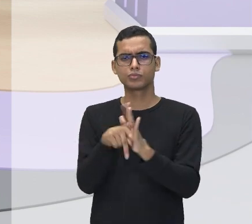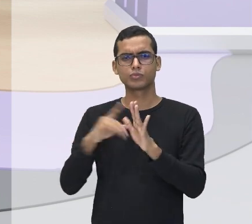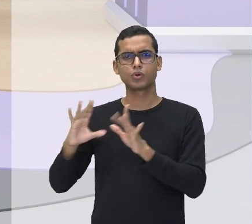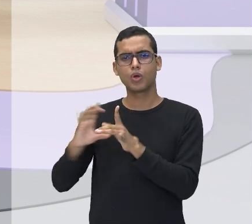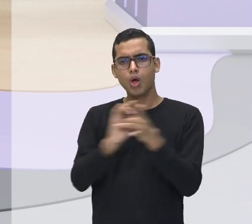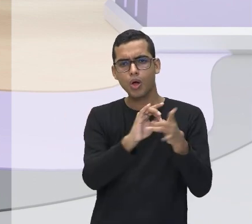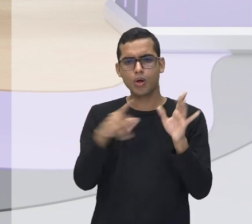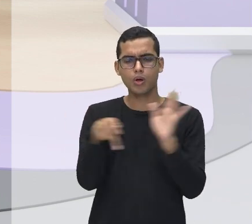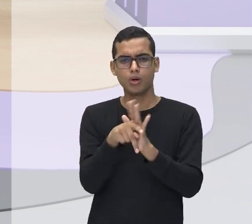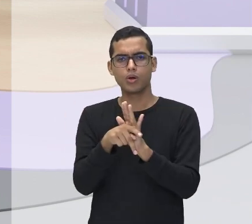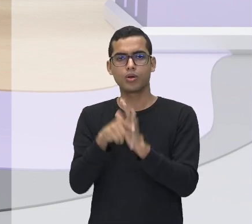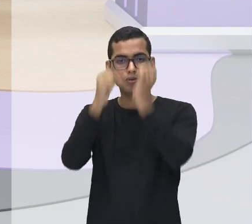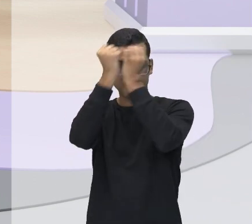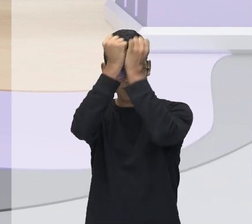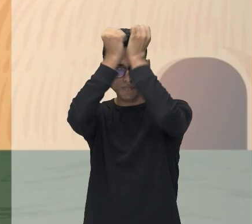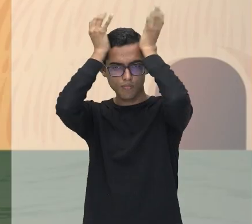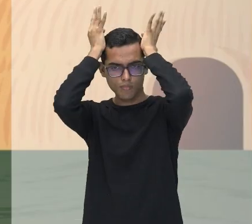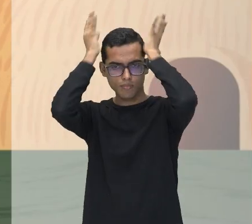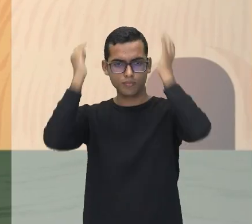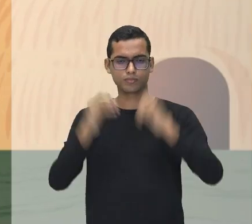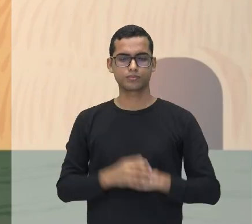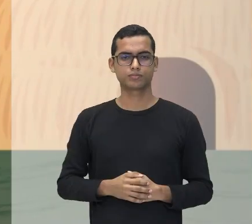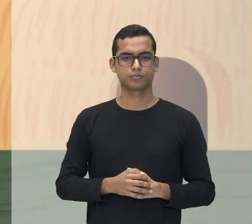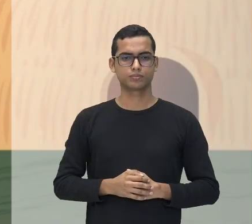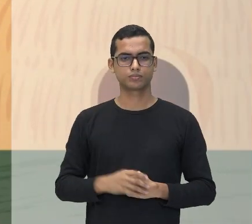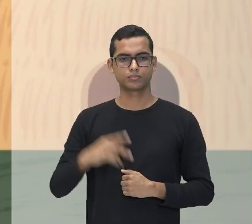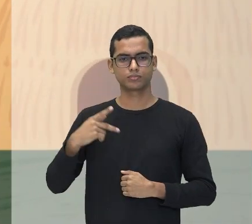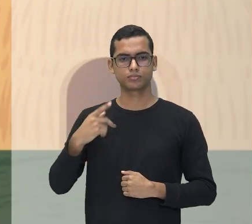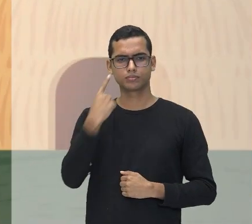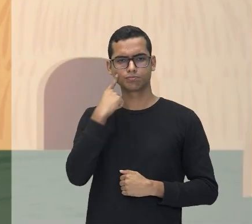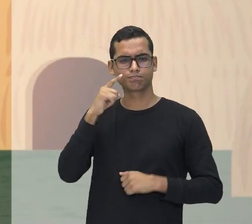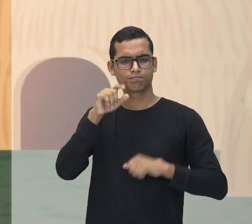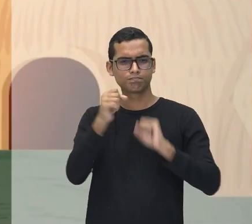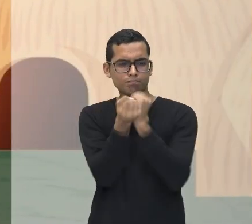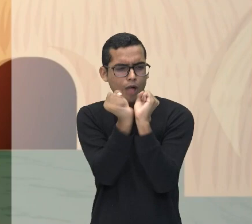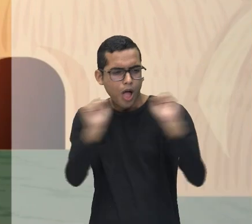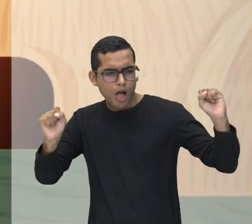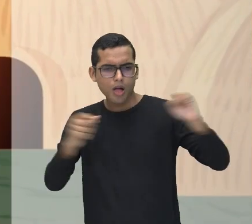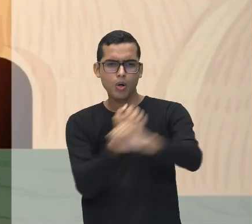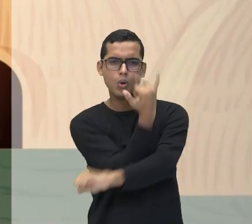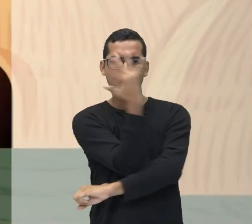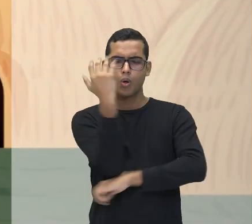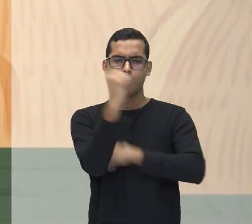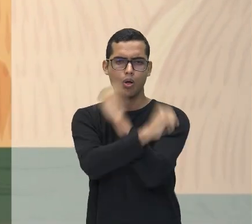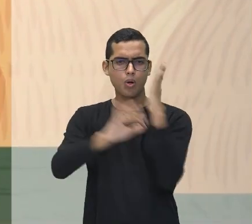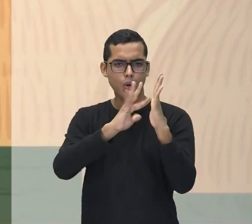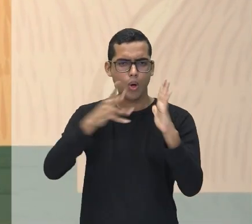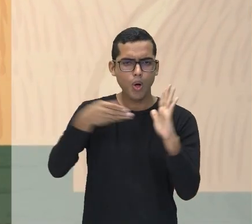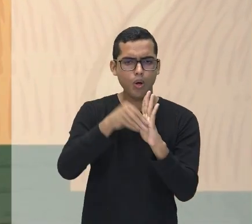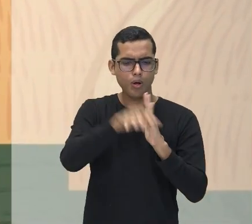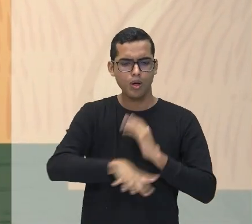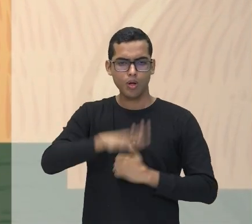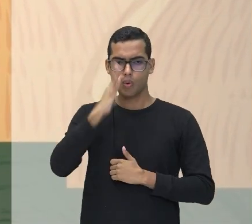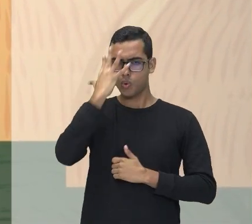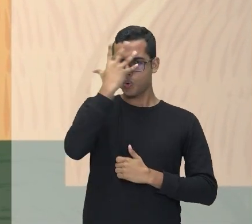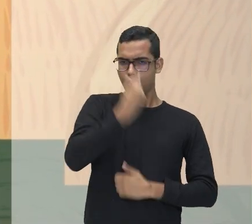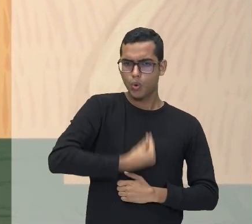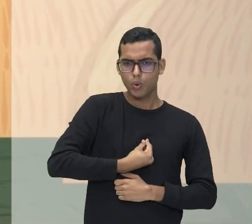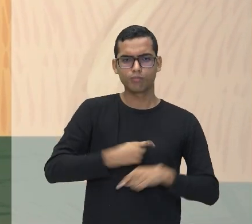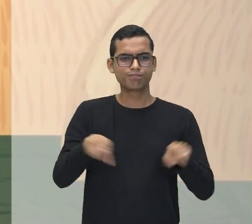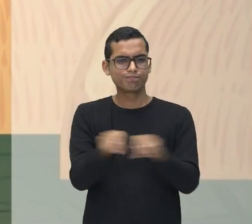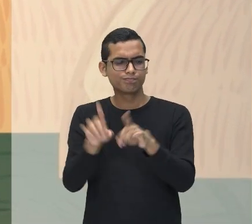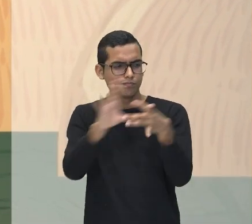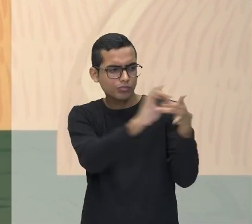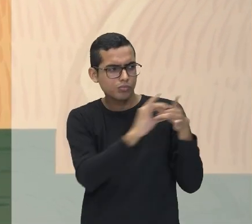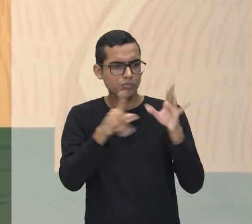da pagelança. Na vastidão da Amazônia, um mundo de espiritualidade e conexão com a